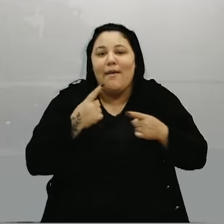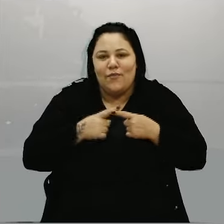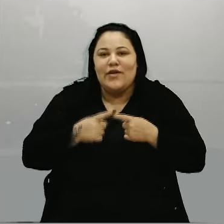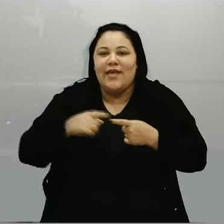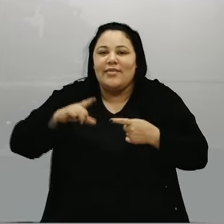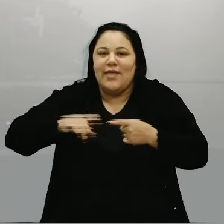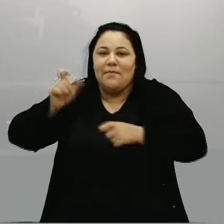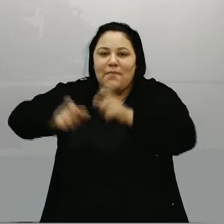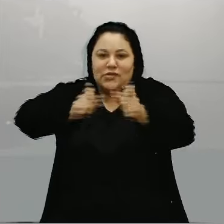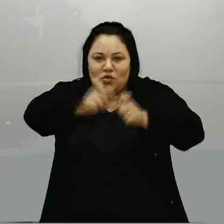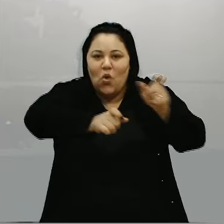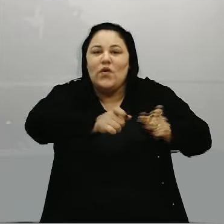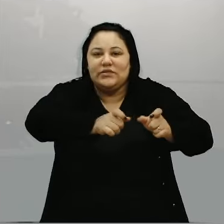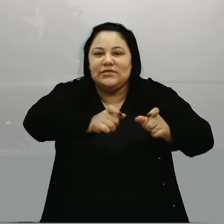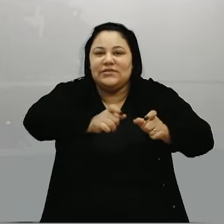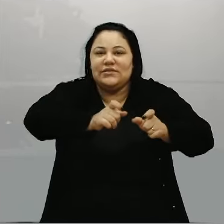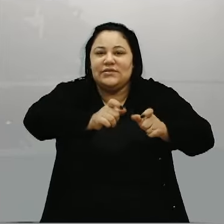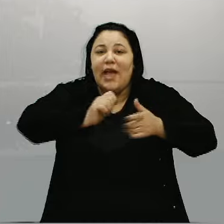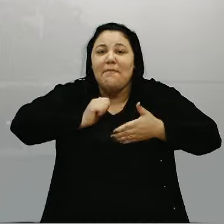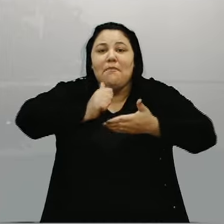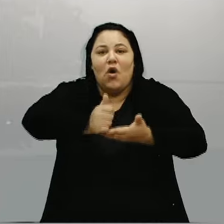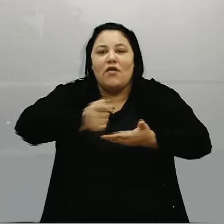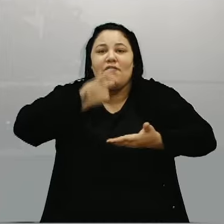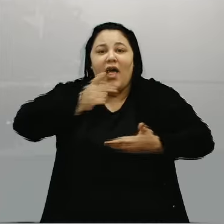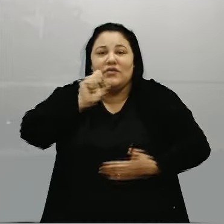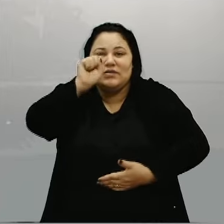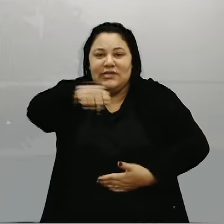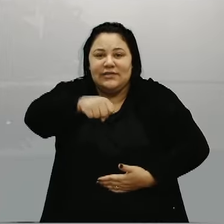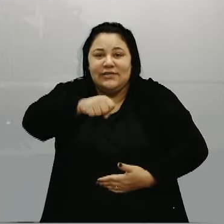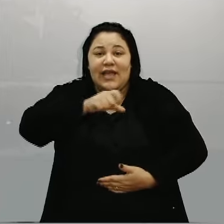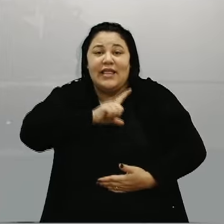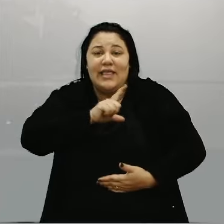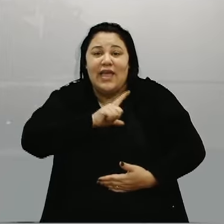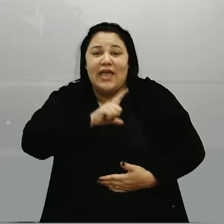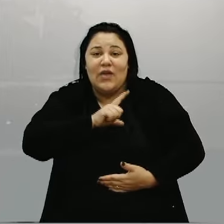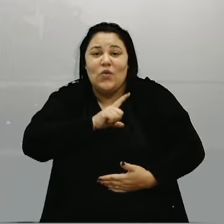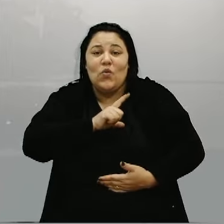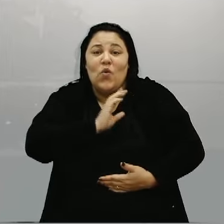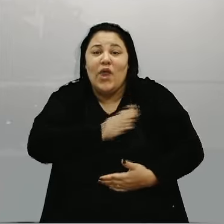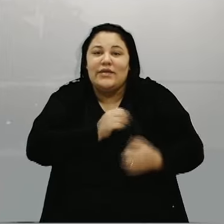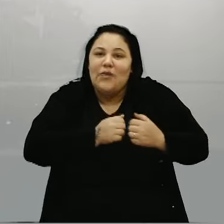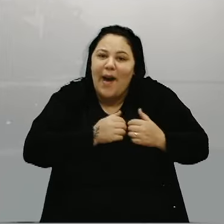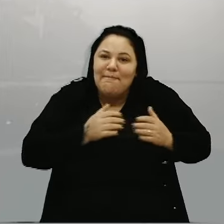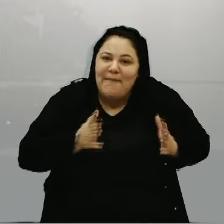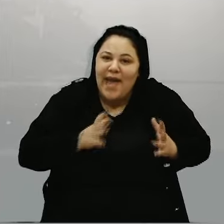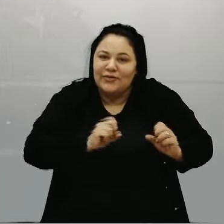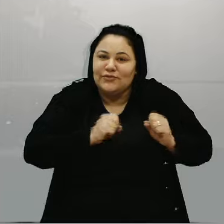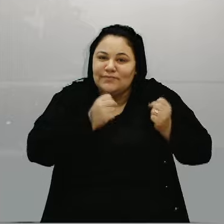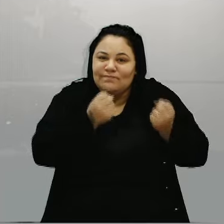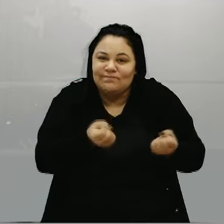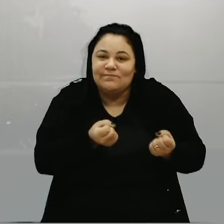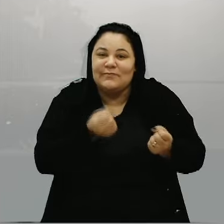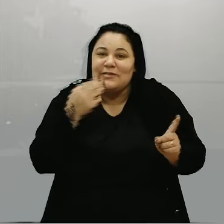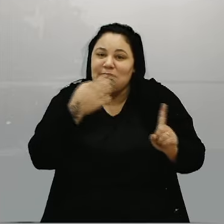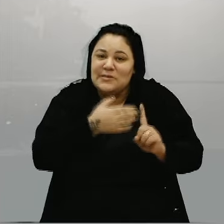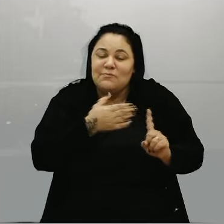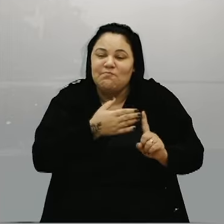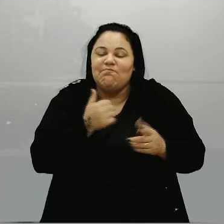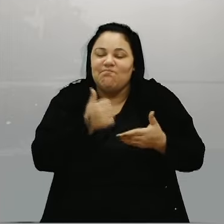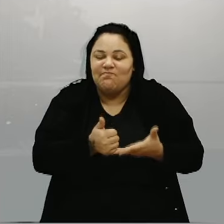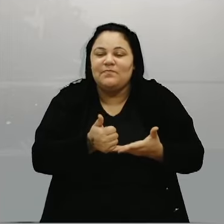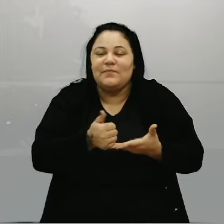disseram sim pessoas tiveram um coração predisposto em estar engajada nessa grande missão que foi uma